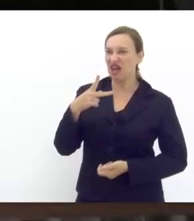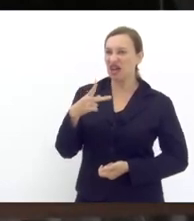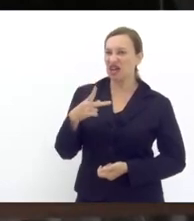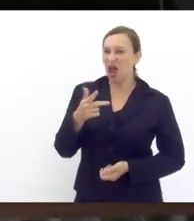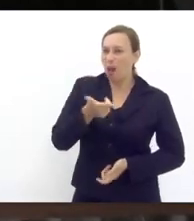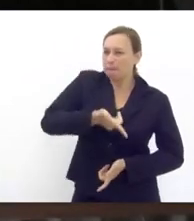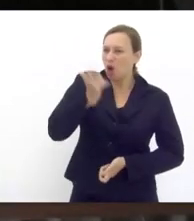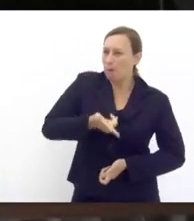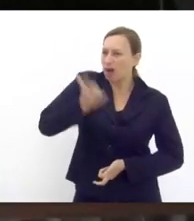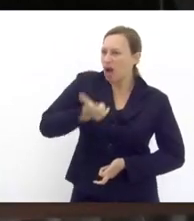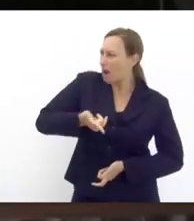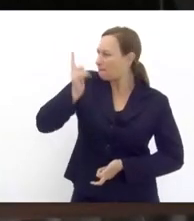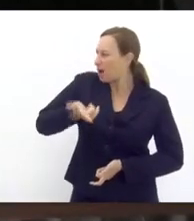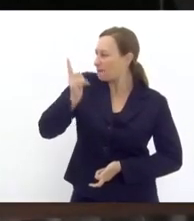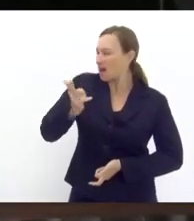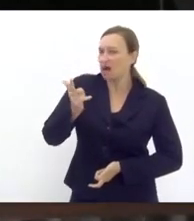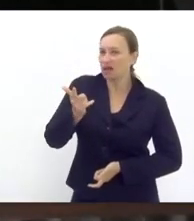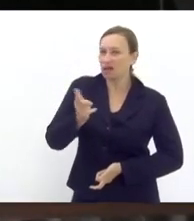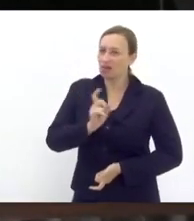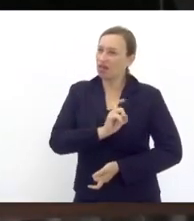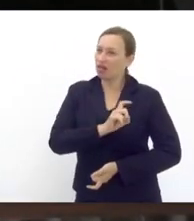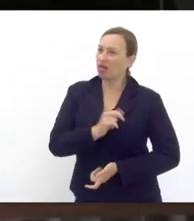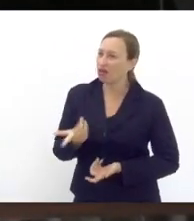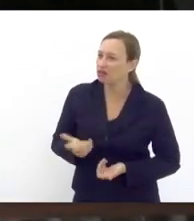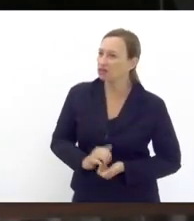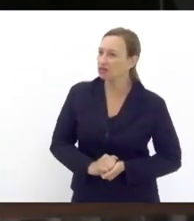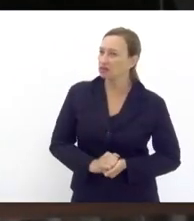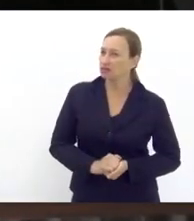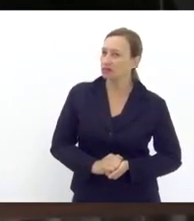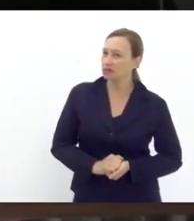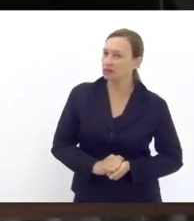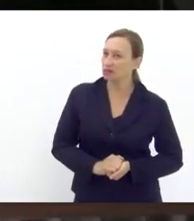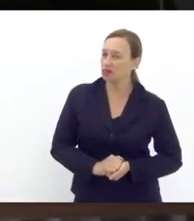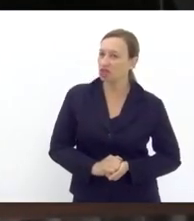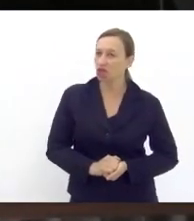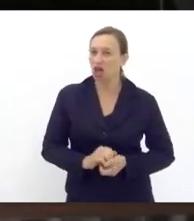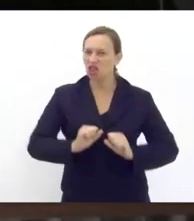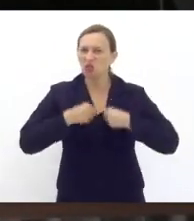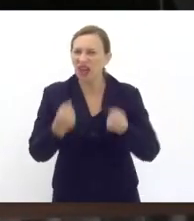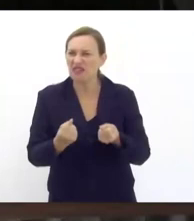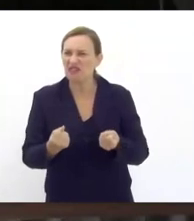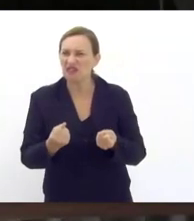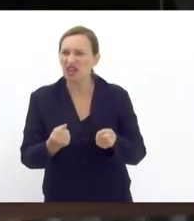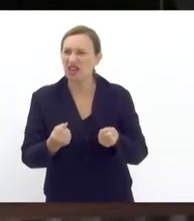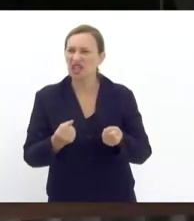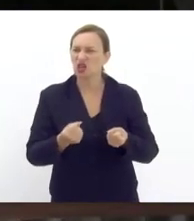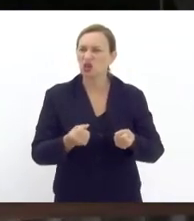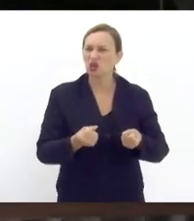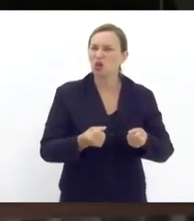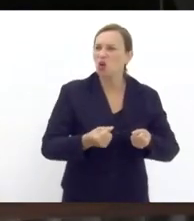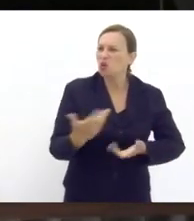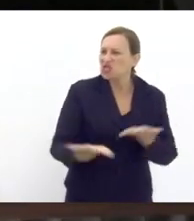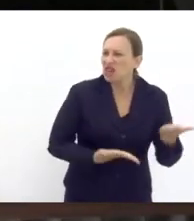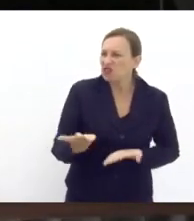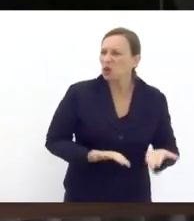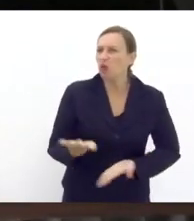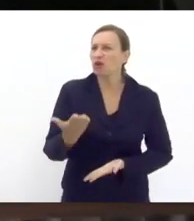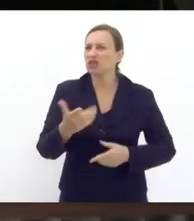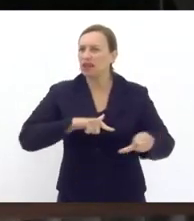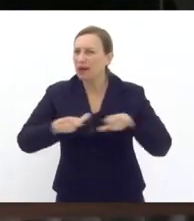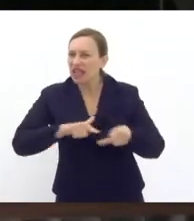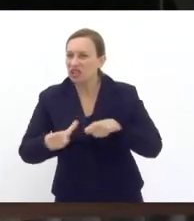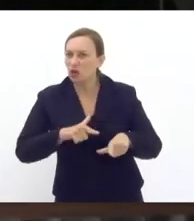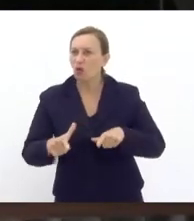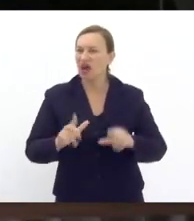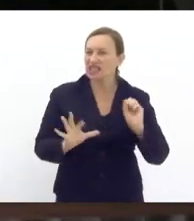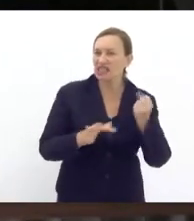bala, mas que para mim é a grande bancada da bala Juquinha, que não é incapaz de defender o servidor trabalhador da segurança quando ele